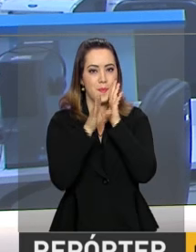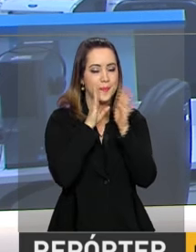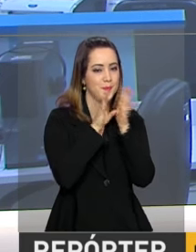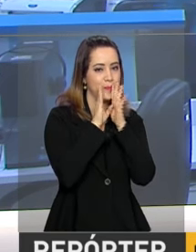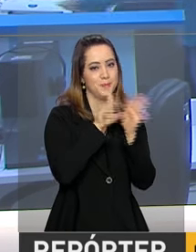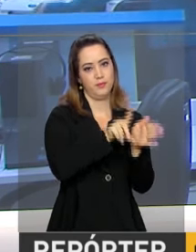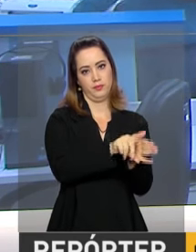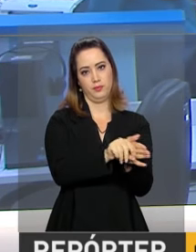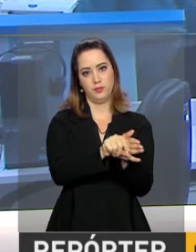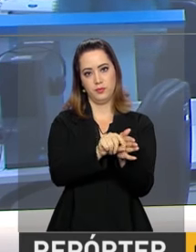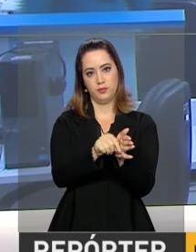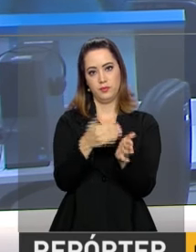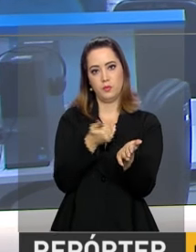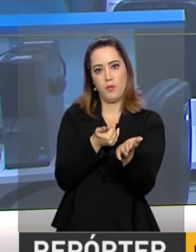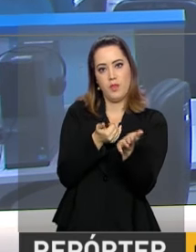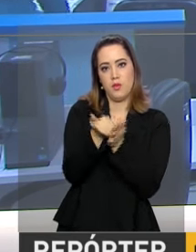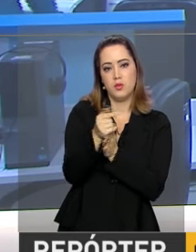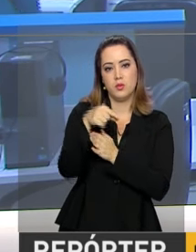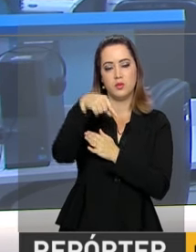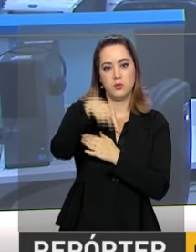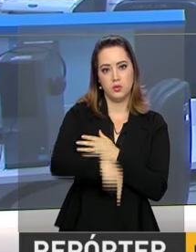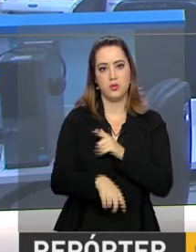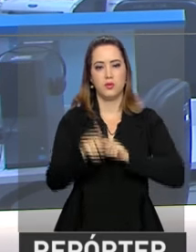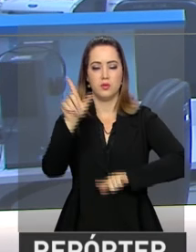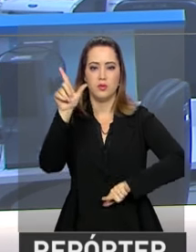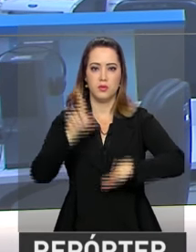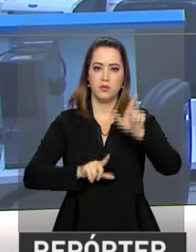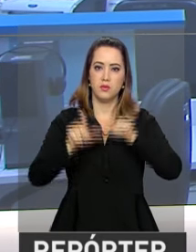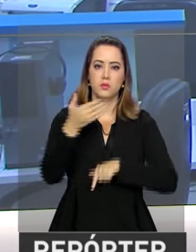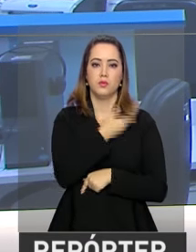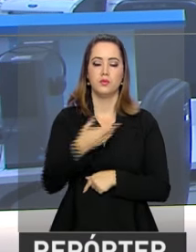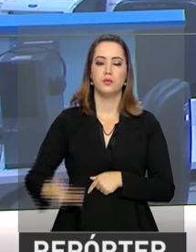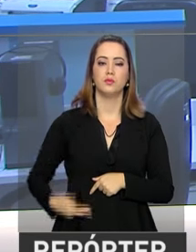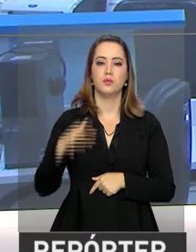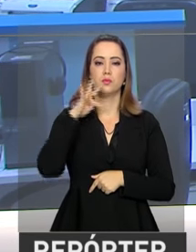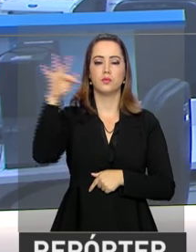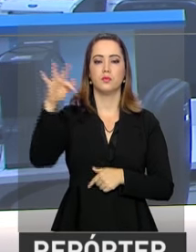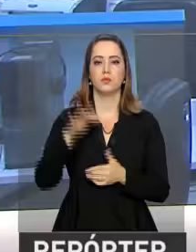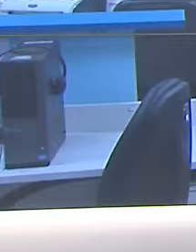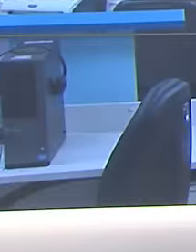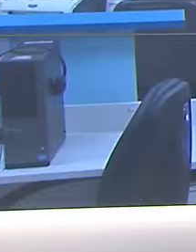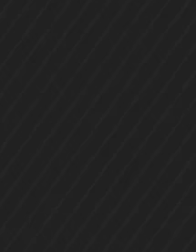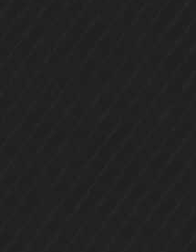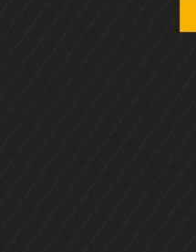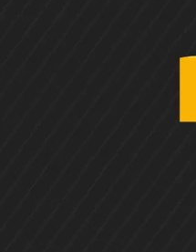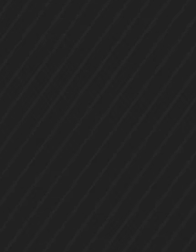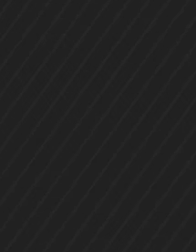novidades em nossas redes sociais. Continue com a gente, NBR, a TV do Governo Federal.